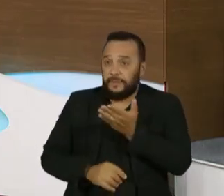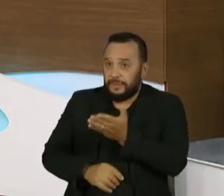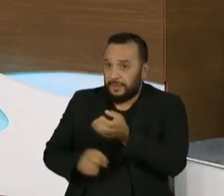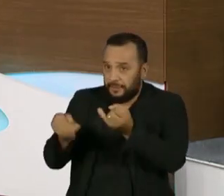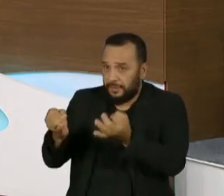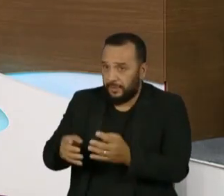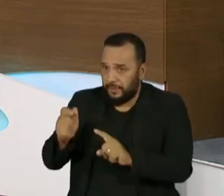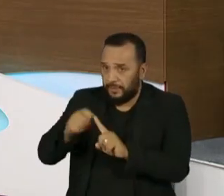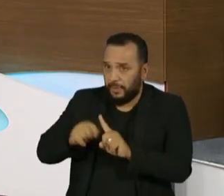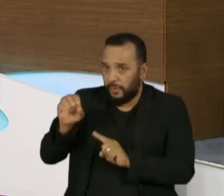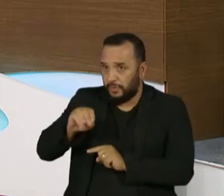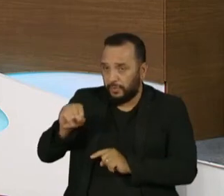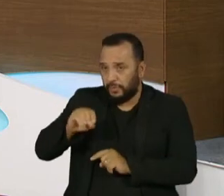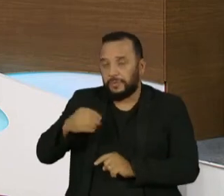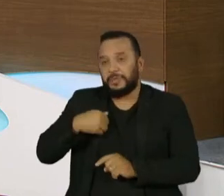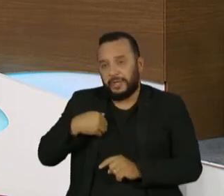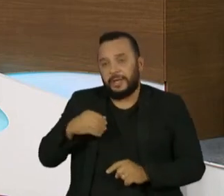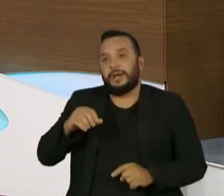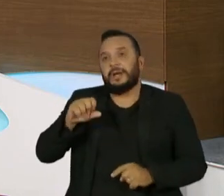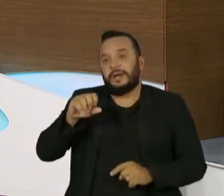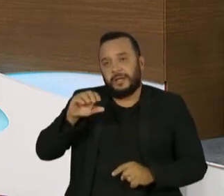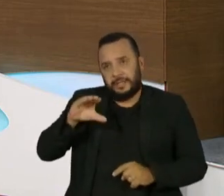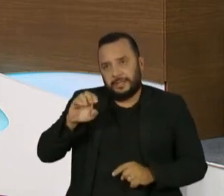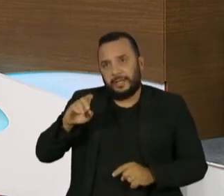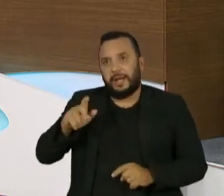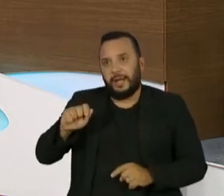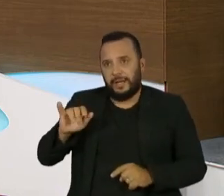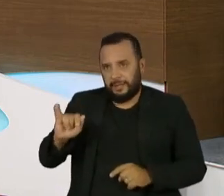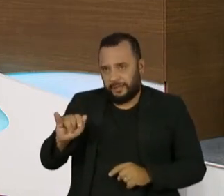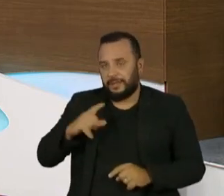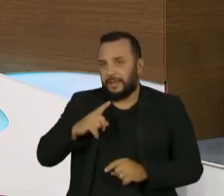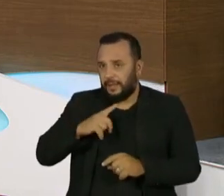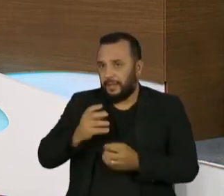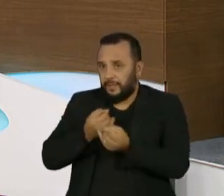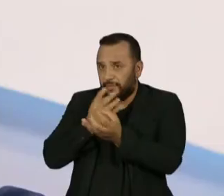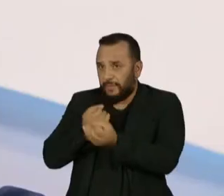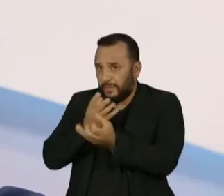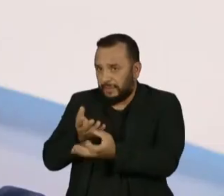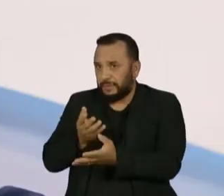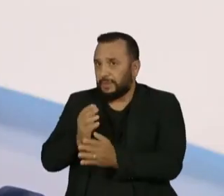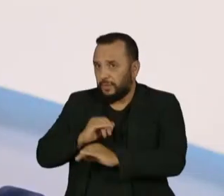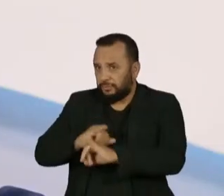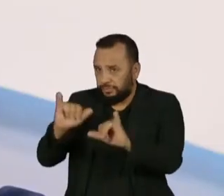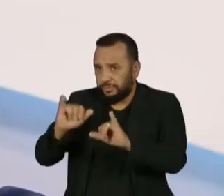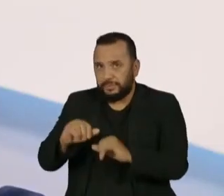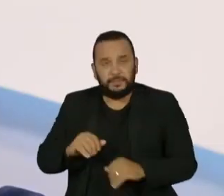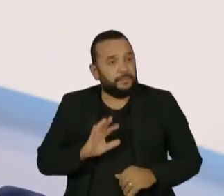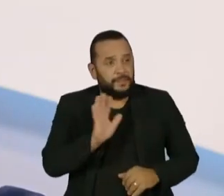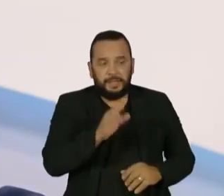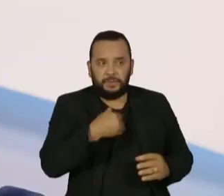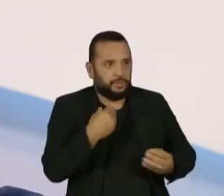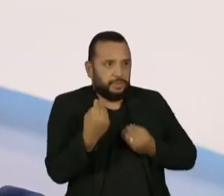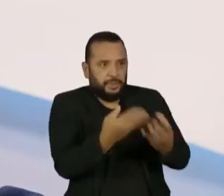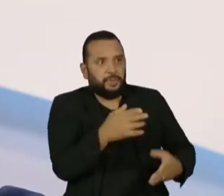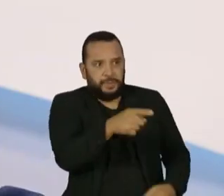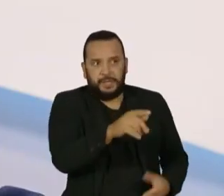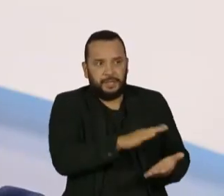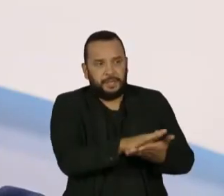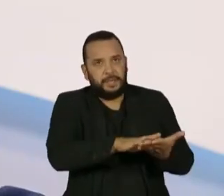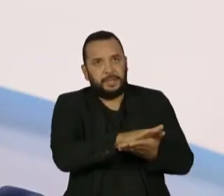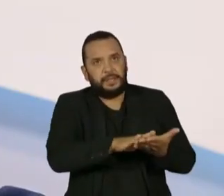que desde outubro a SECAI fez requerimentos de informação que não foram concedidos justamente